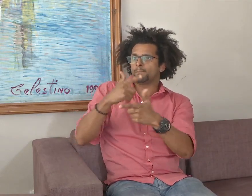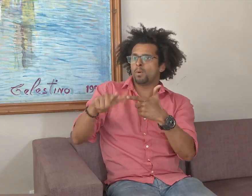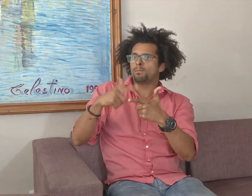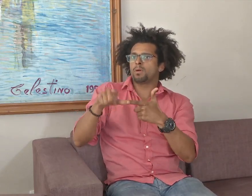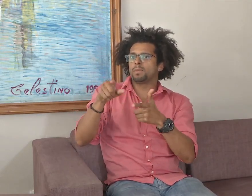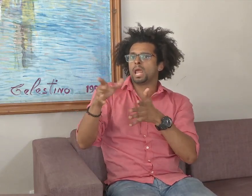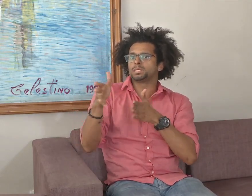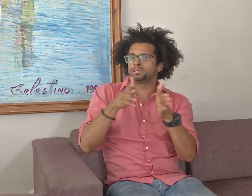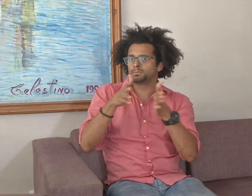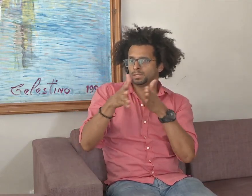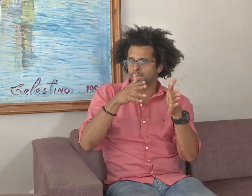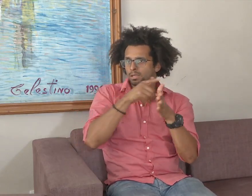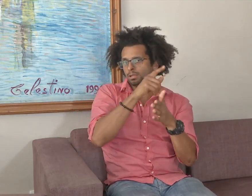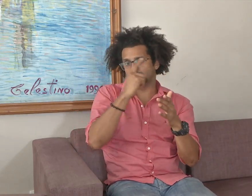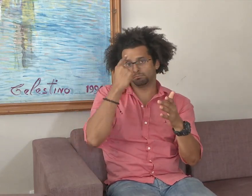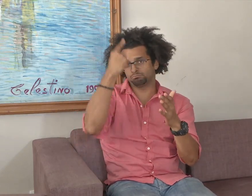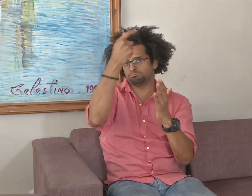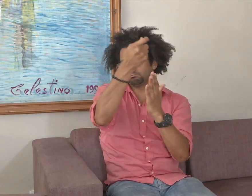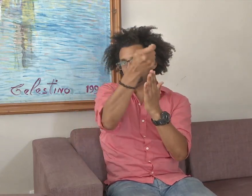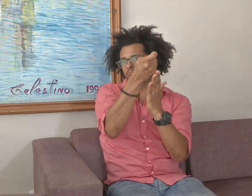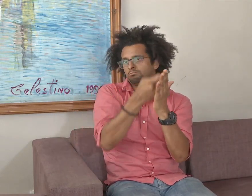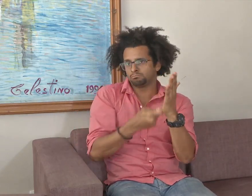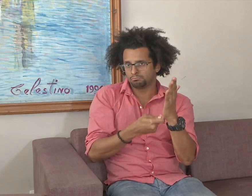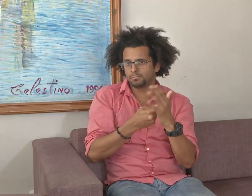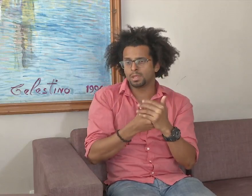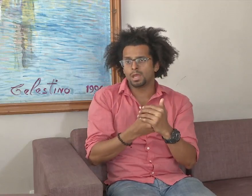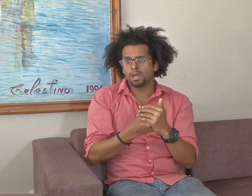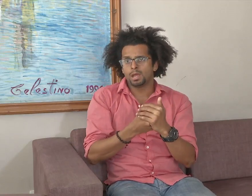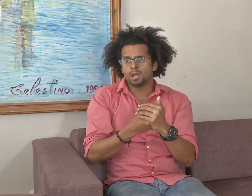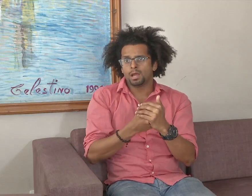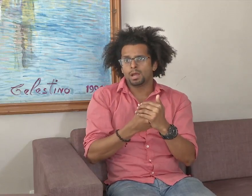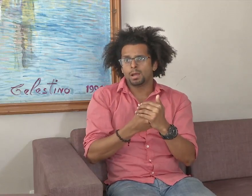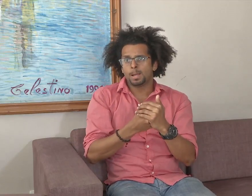que elas passam, os problemas de acessibilidade. E ela escreveu esse roteiro, a Melise.